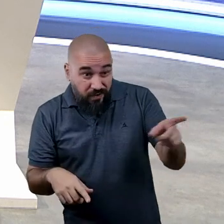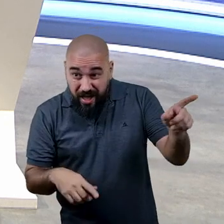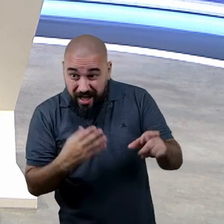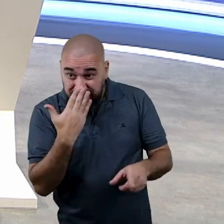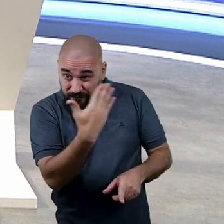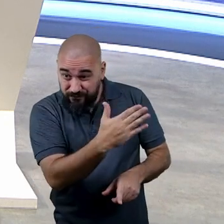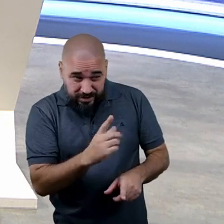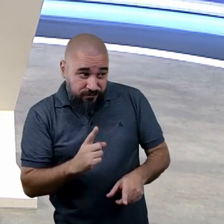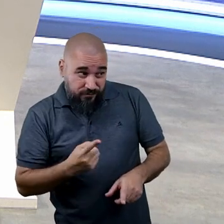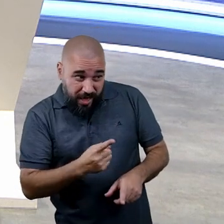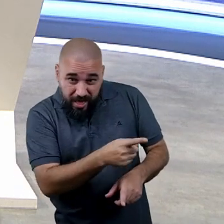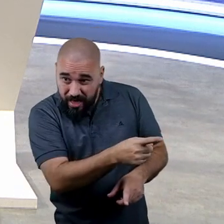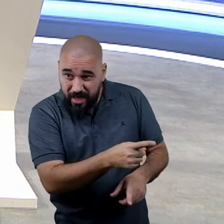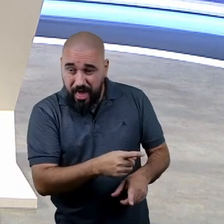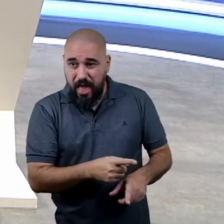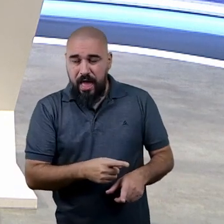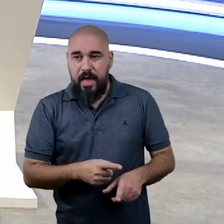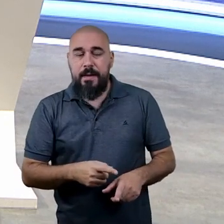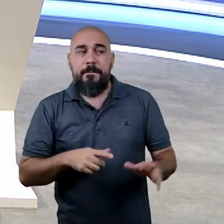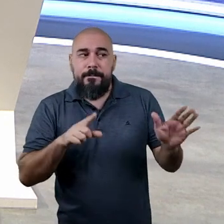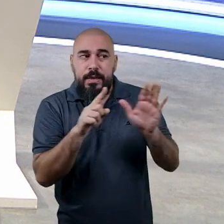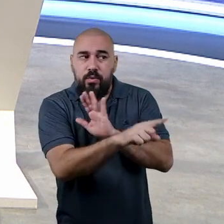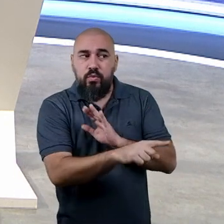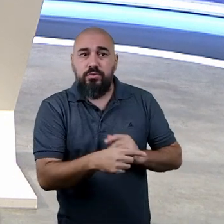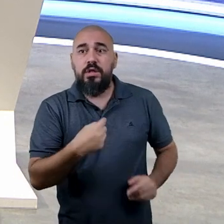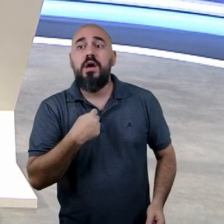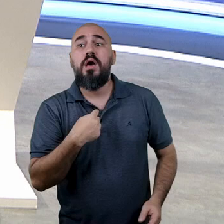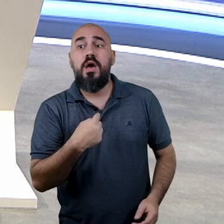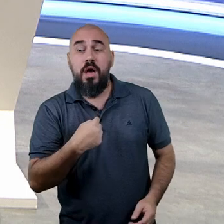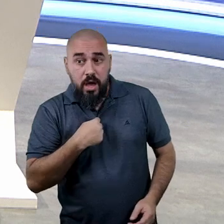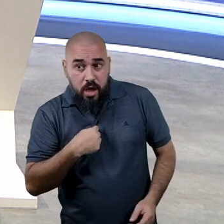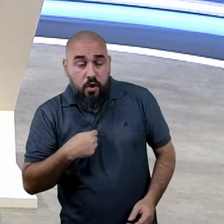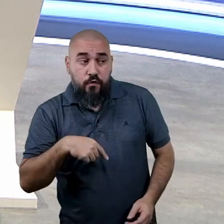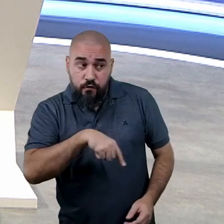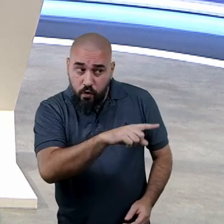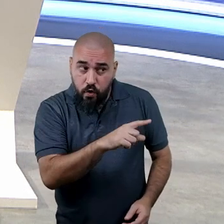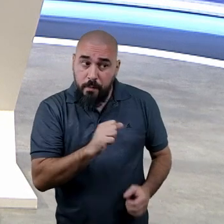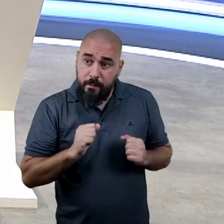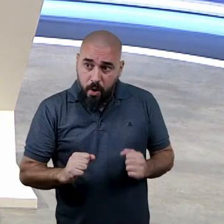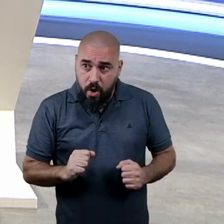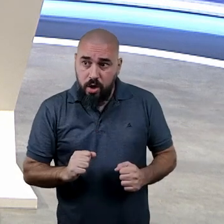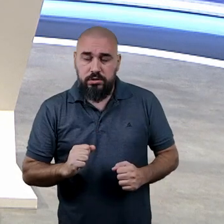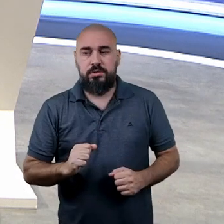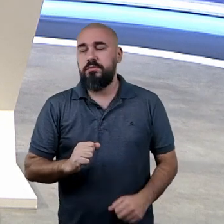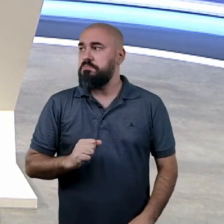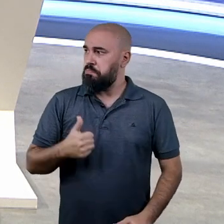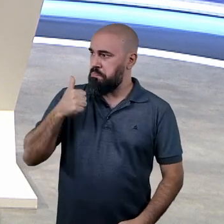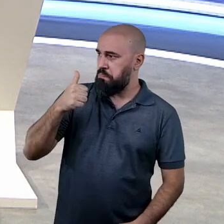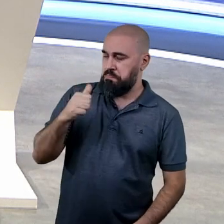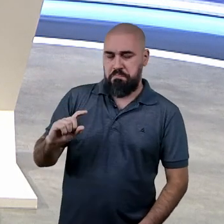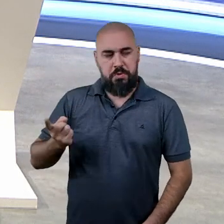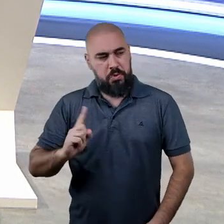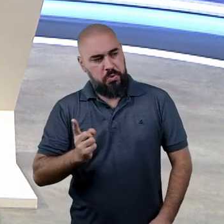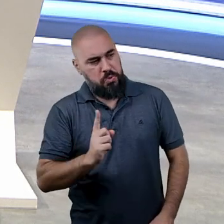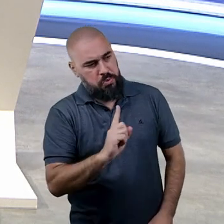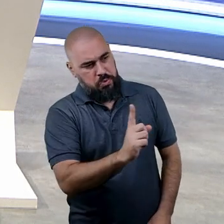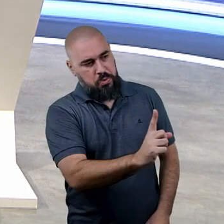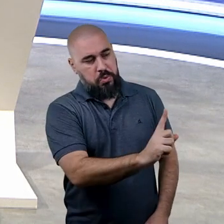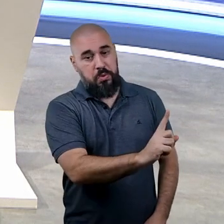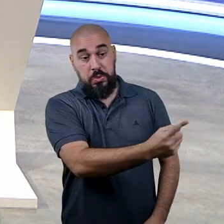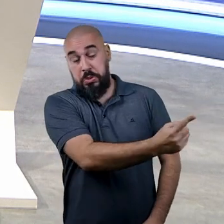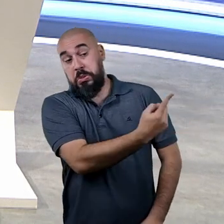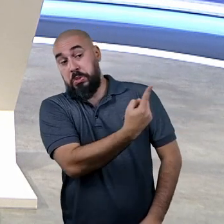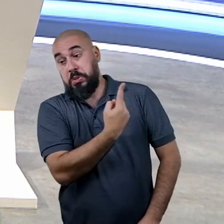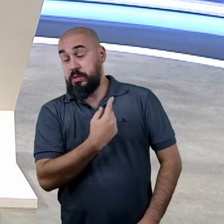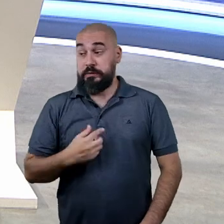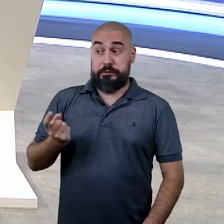seu irmão Esaú estaria esperando. O seu irmão Esaú talvez cumprisse a